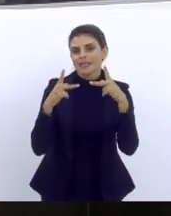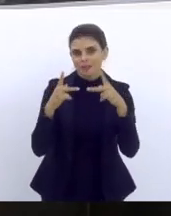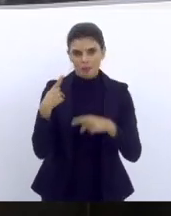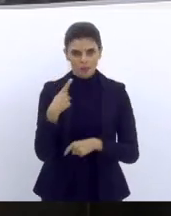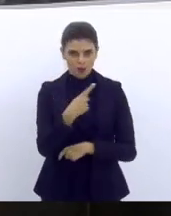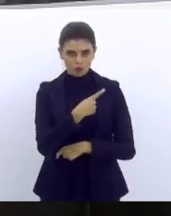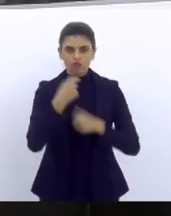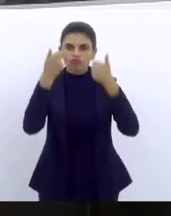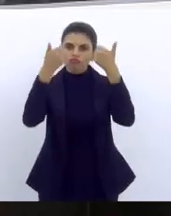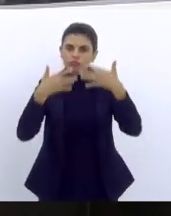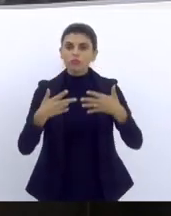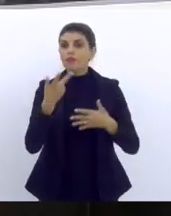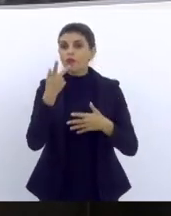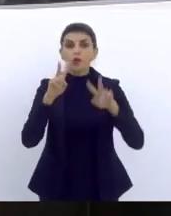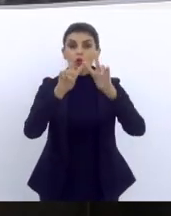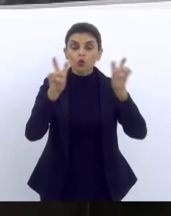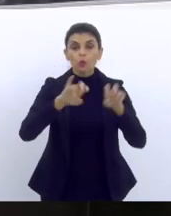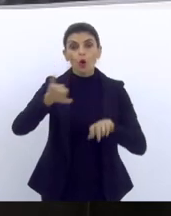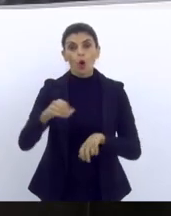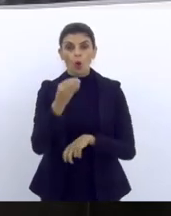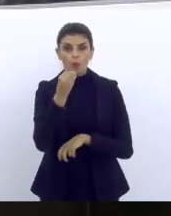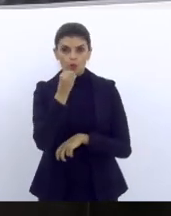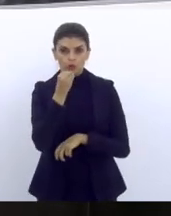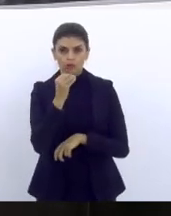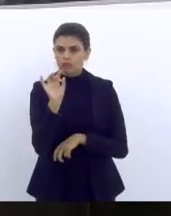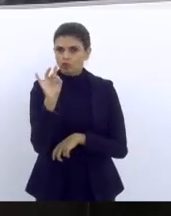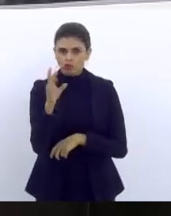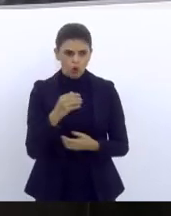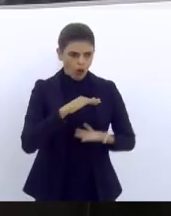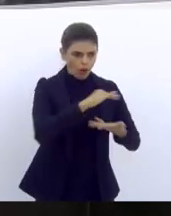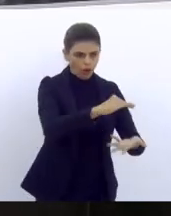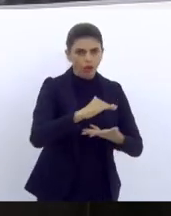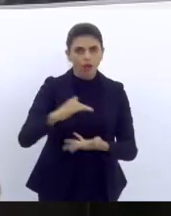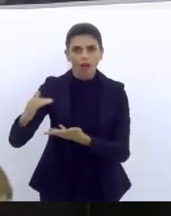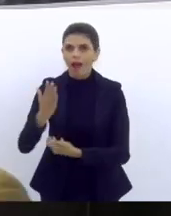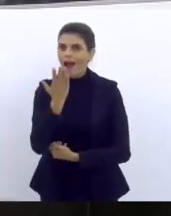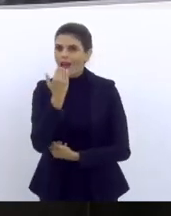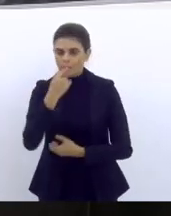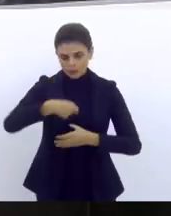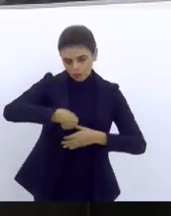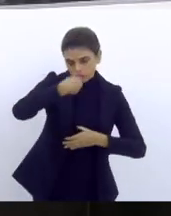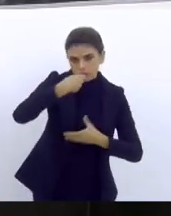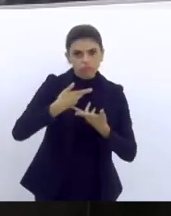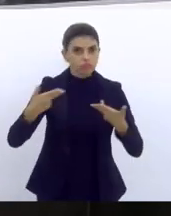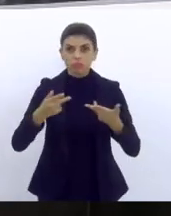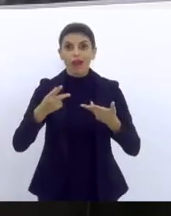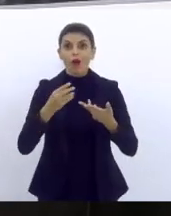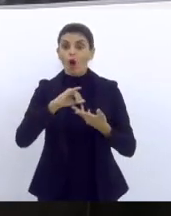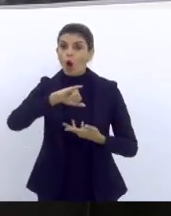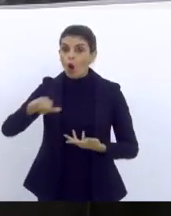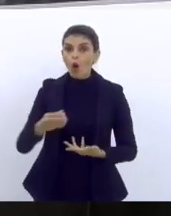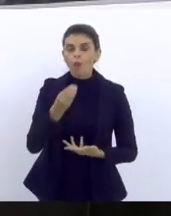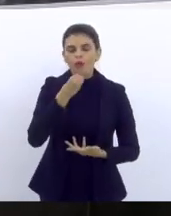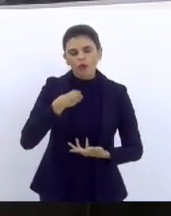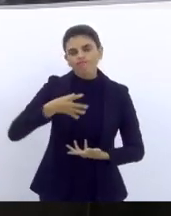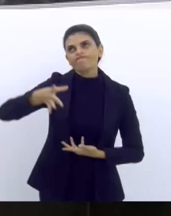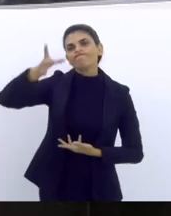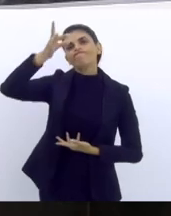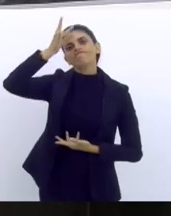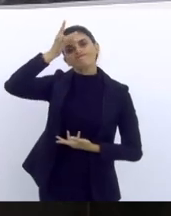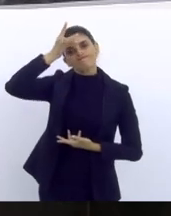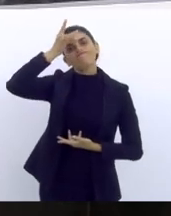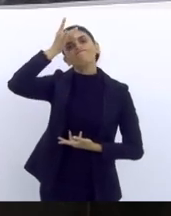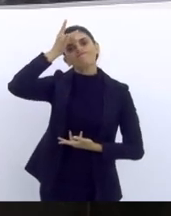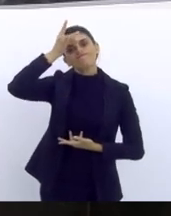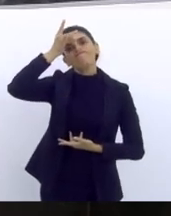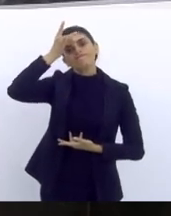falou de oportunidade. Ele não estava levando apenas uma alimentação. Ele estava levando uma oportunidade. Aquilo a gente guardamos para a gente. Porque